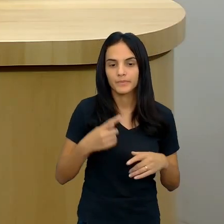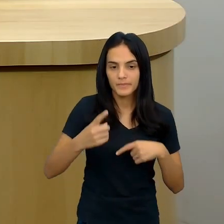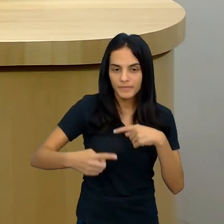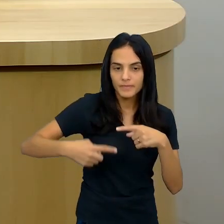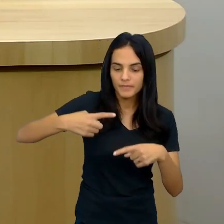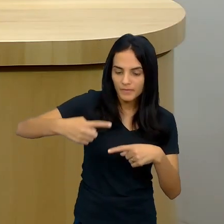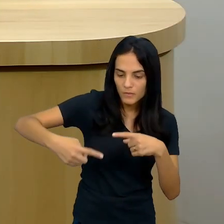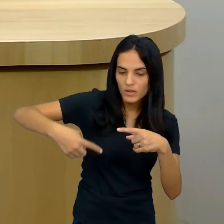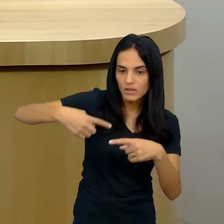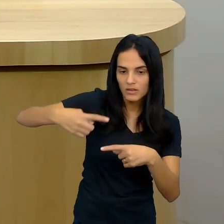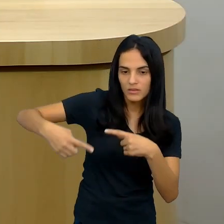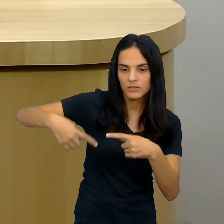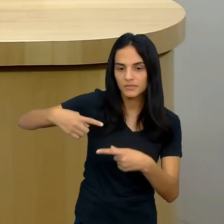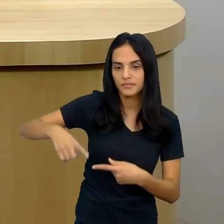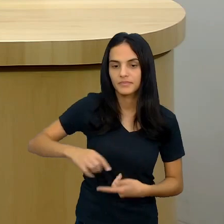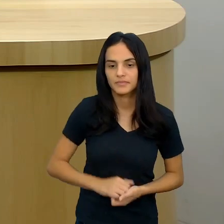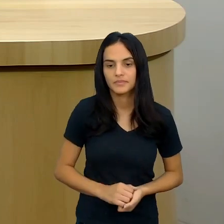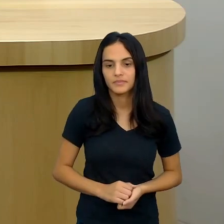aí, né?